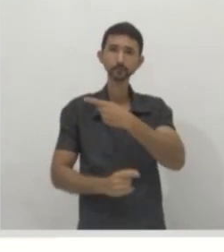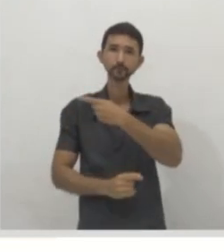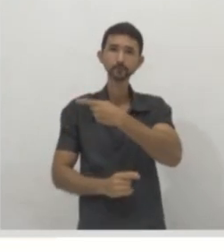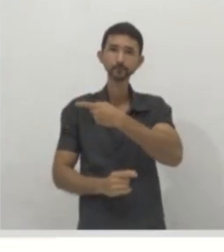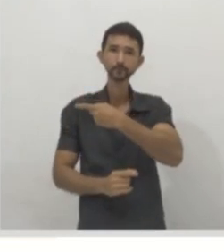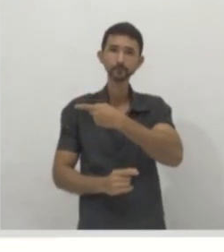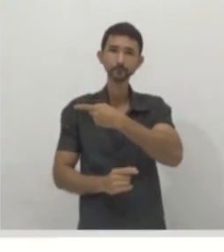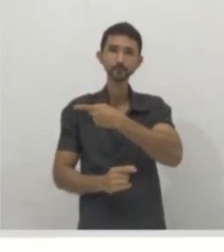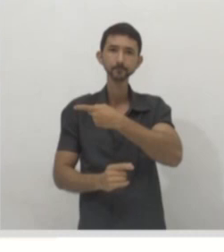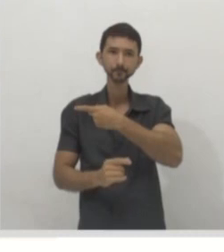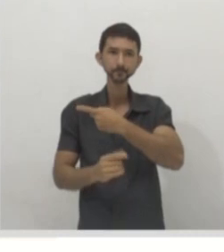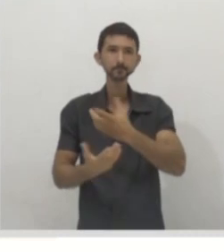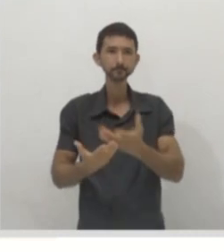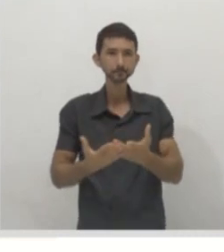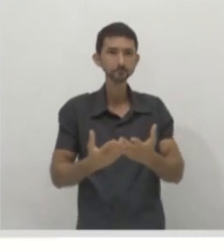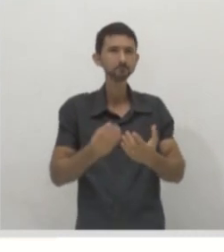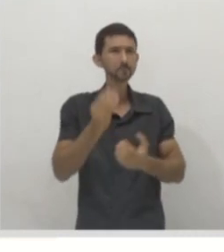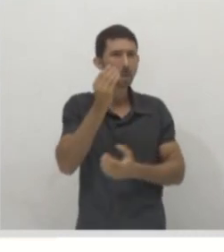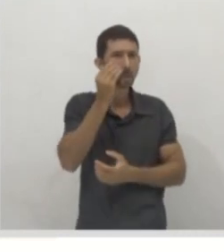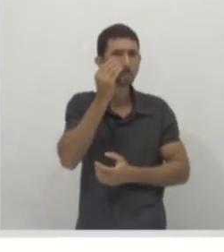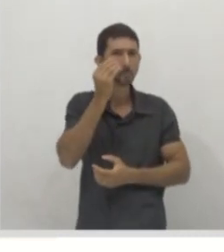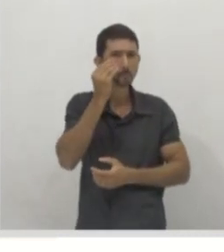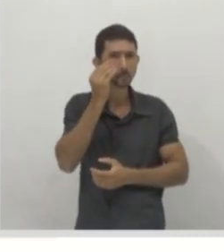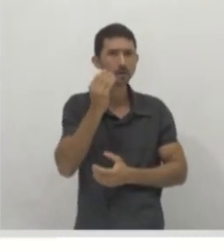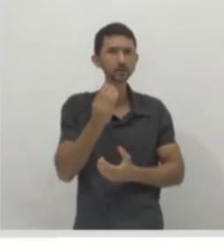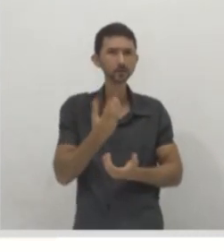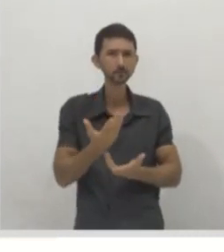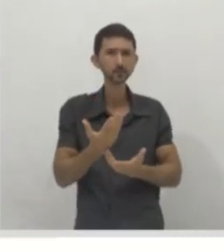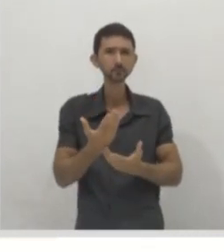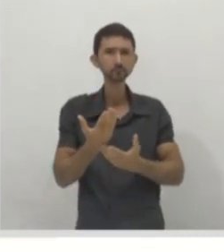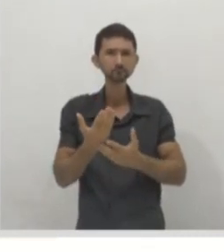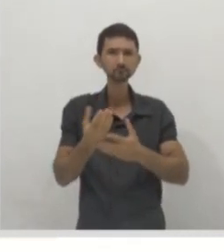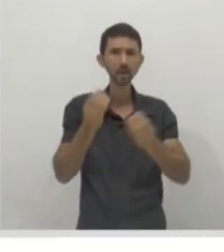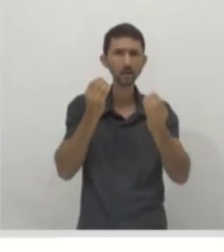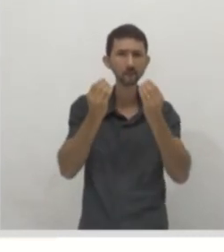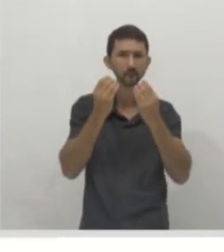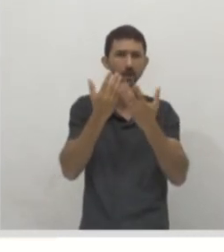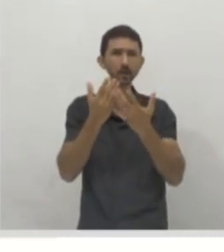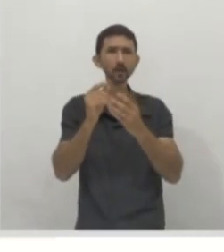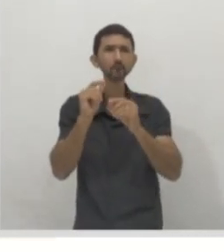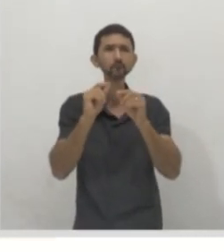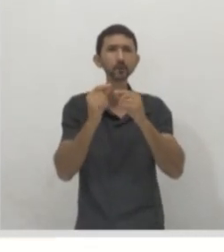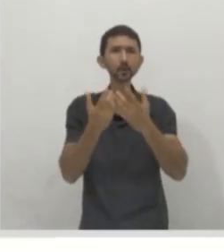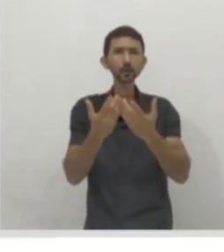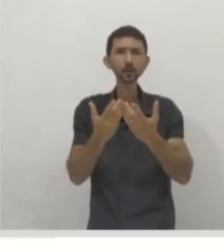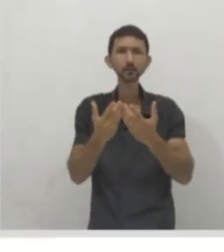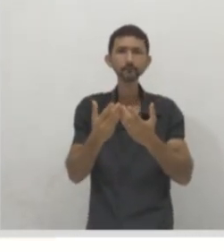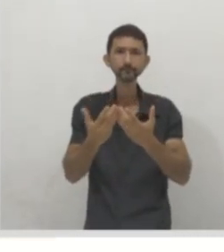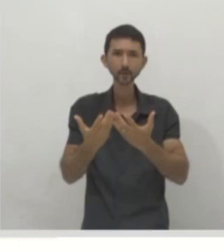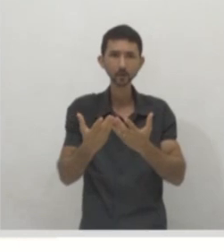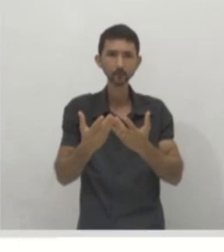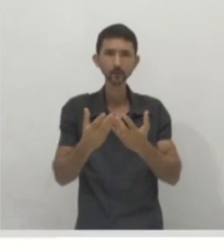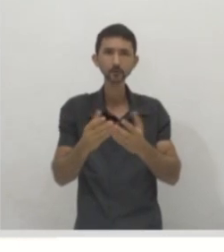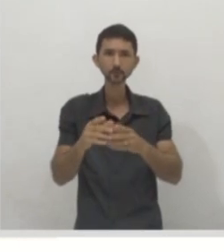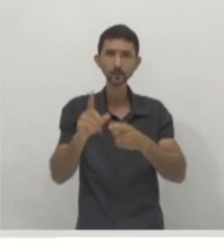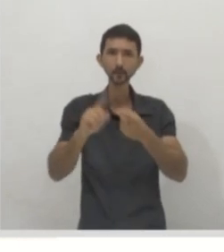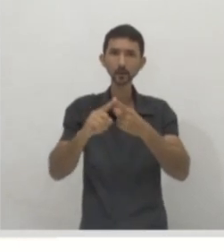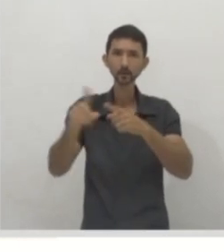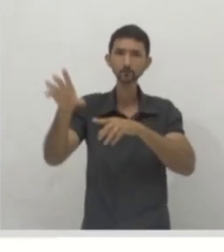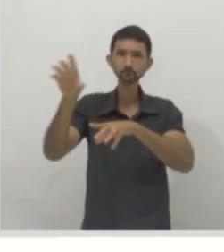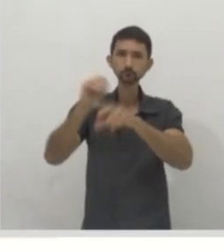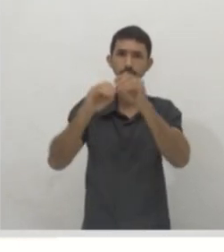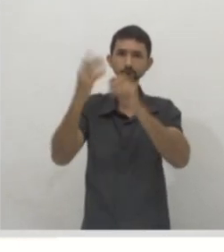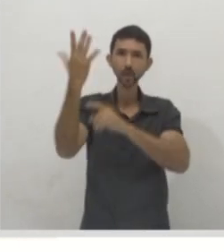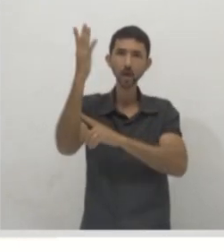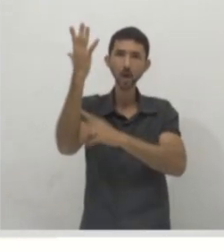bastante densa, né? Dá para muita coisa para a gente avaliar. Nós já vemos aí a coleta também, né?